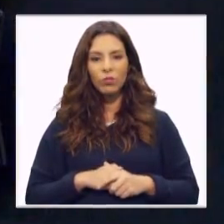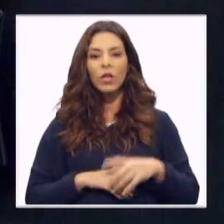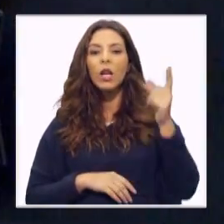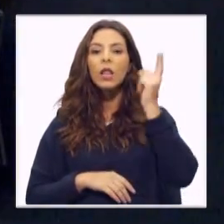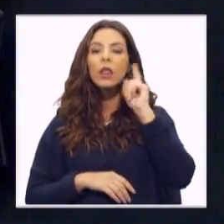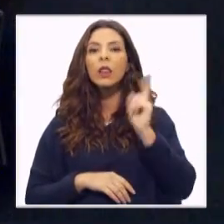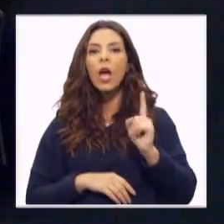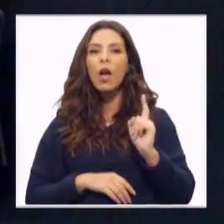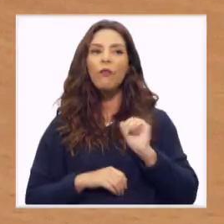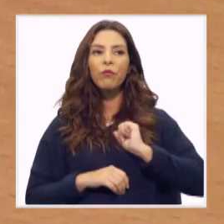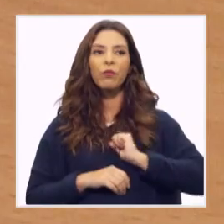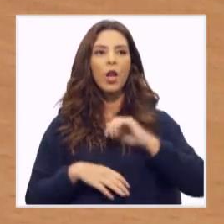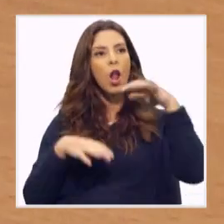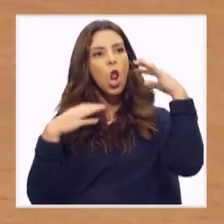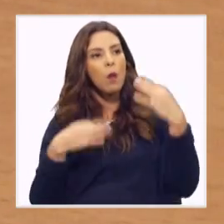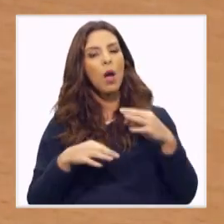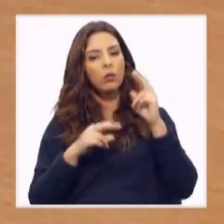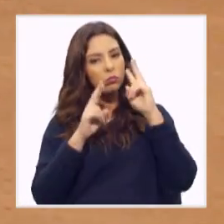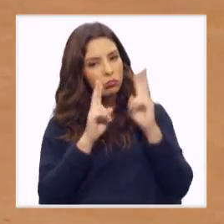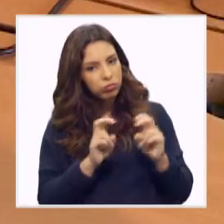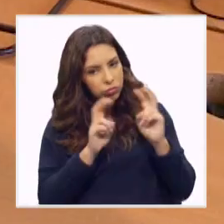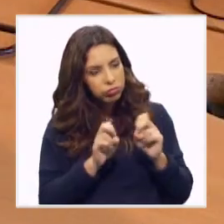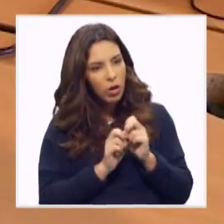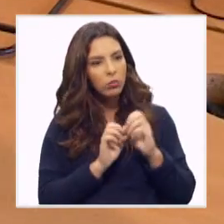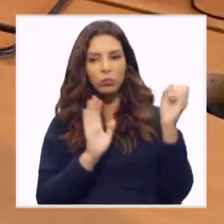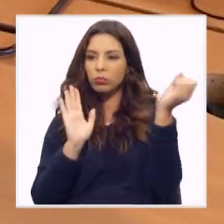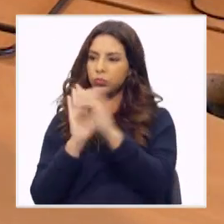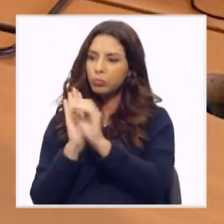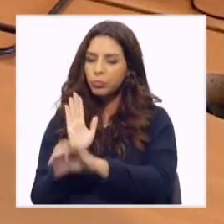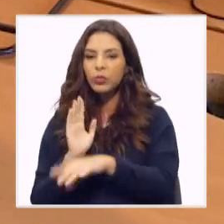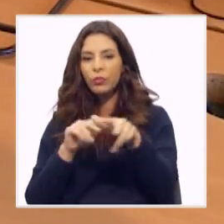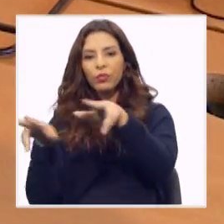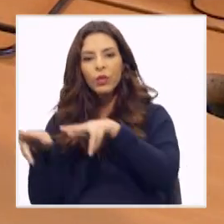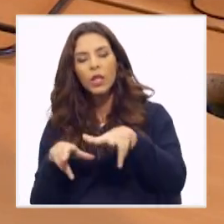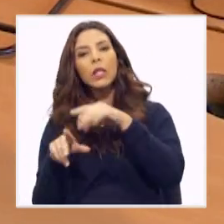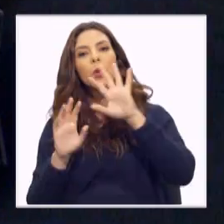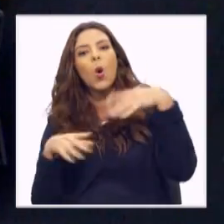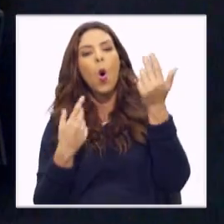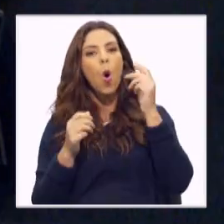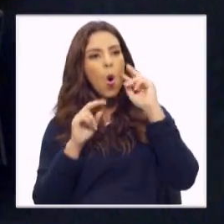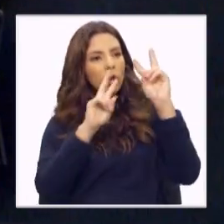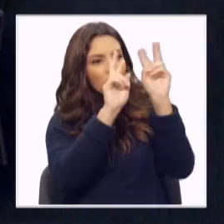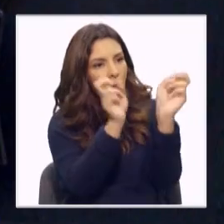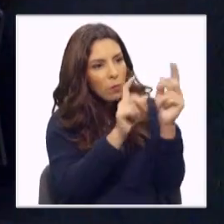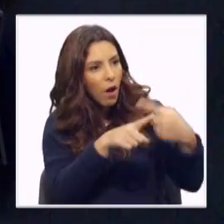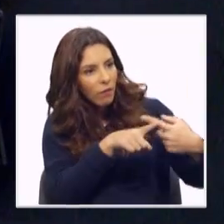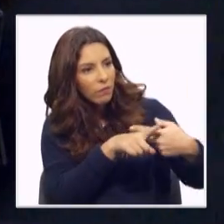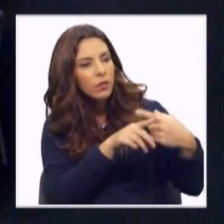Um dia normal é feito a fazer pesquisa para podcasts ou pesquisa de notícias, ir em